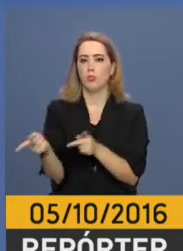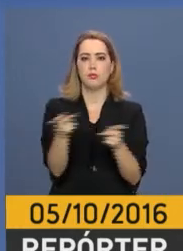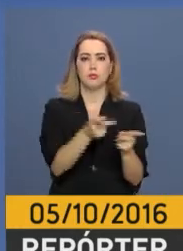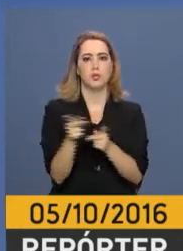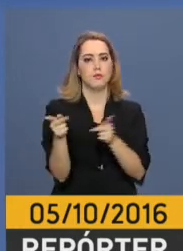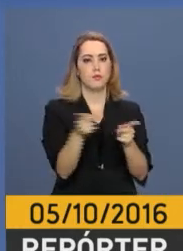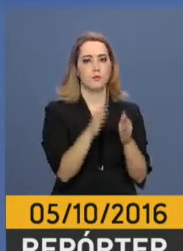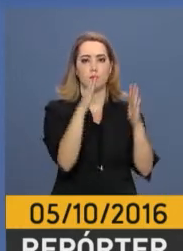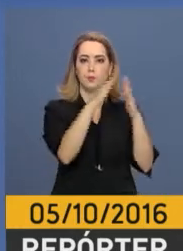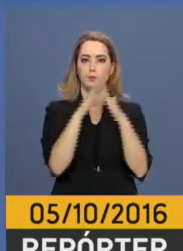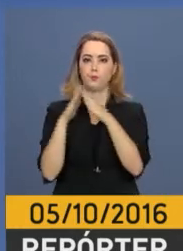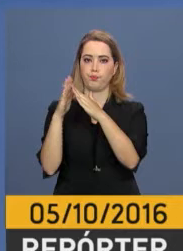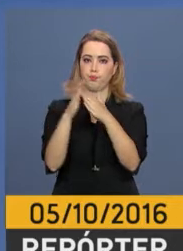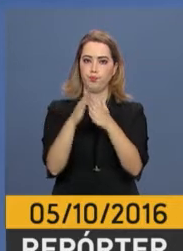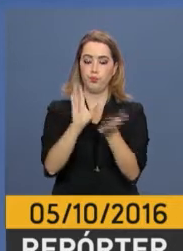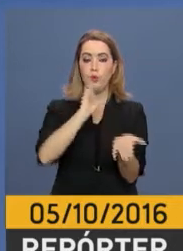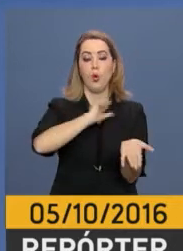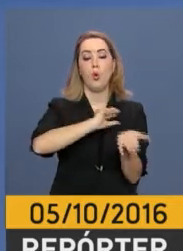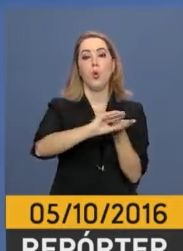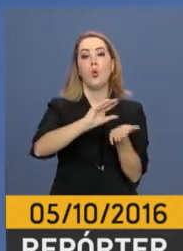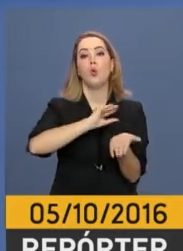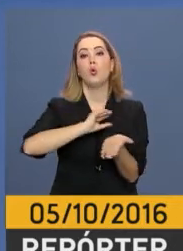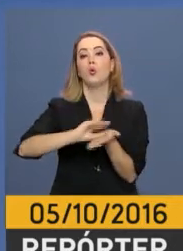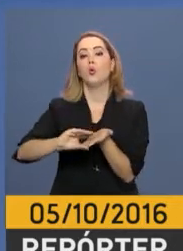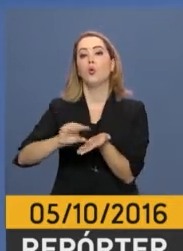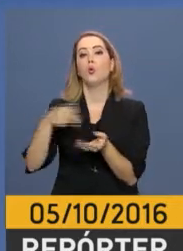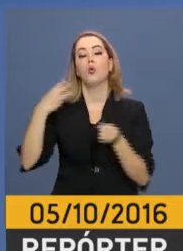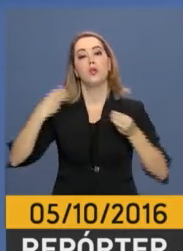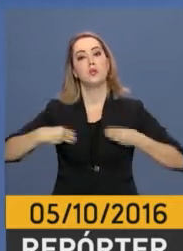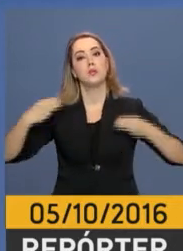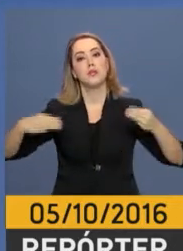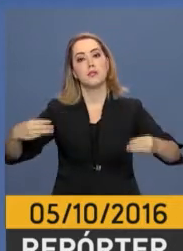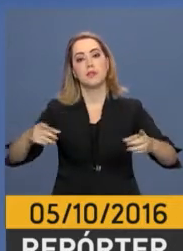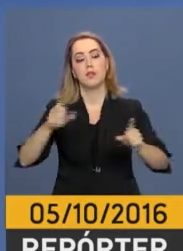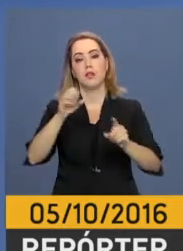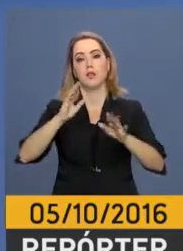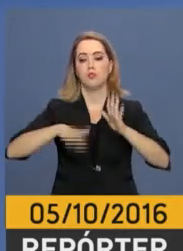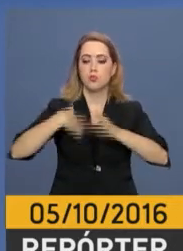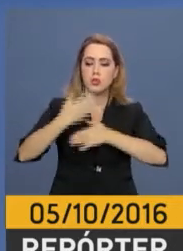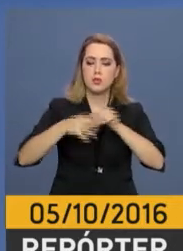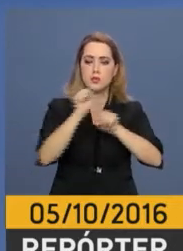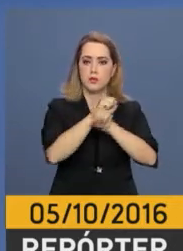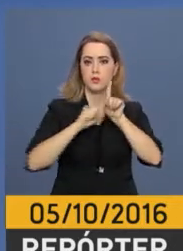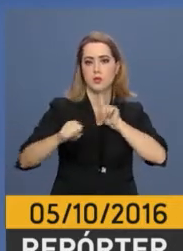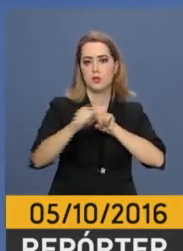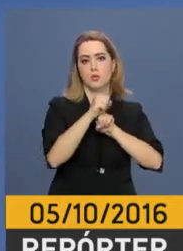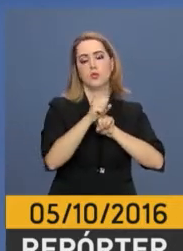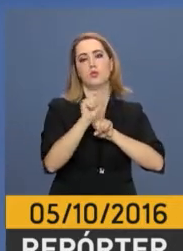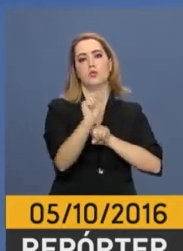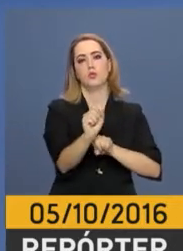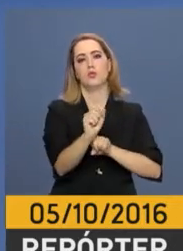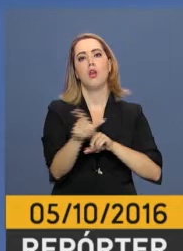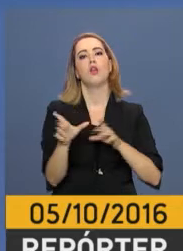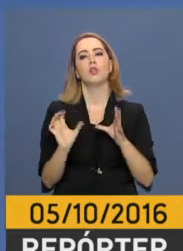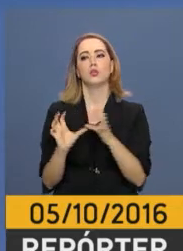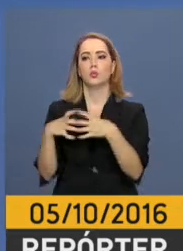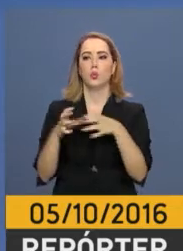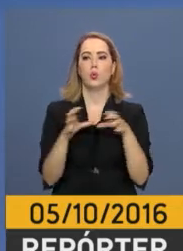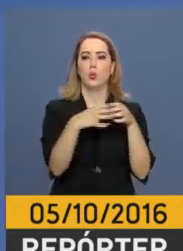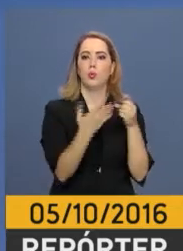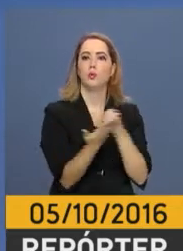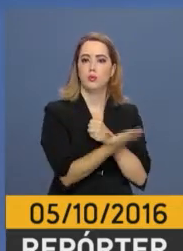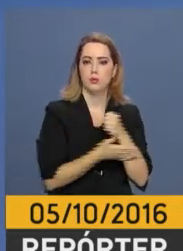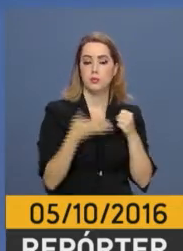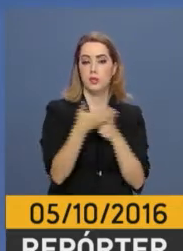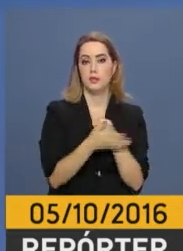recurso vai ser um recurso basicamente repassado pelo ministério desenvolvimento social é claro que os outros programas vão interagir lá na base